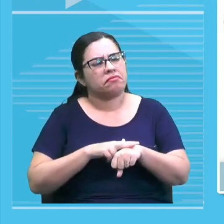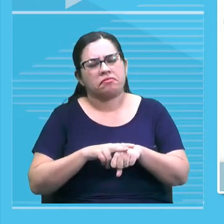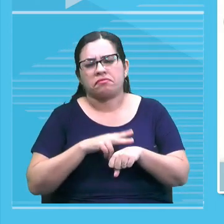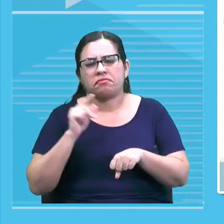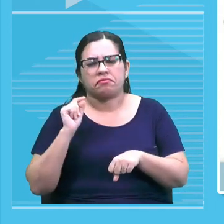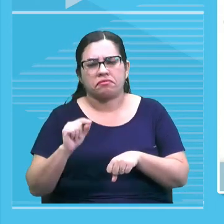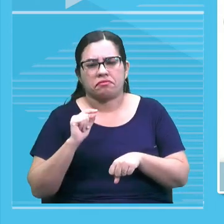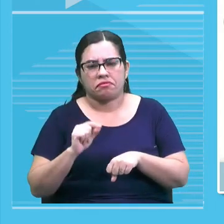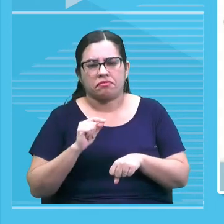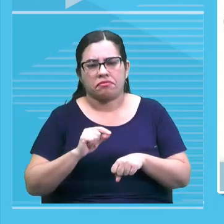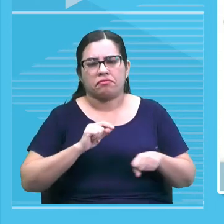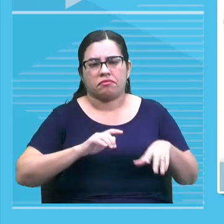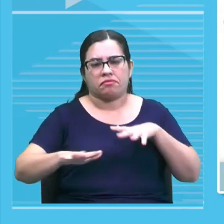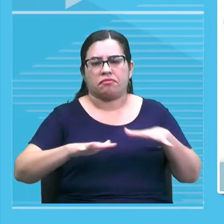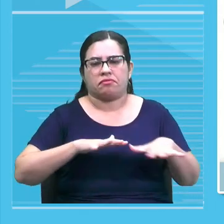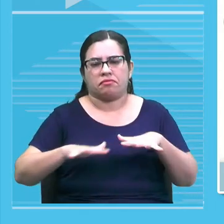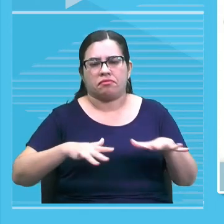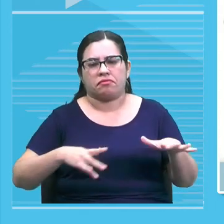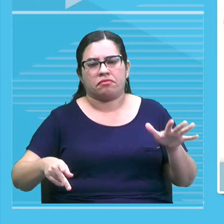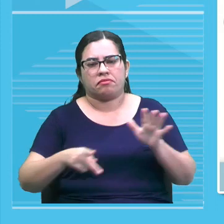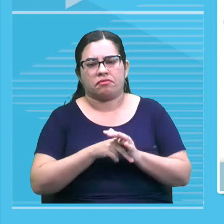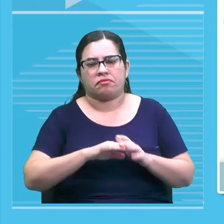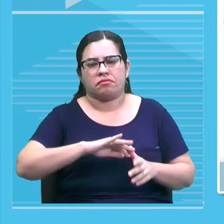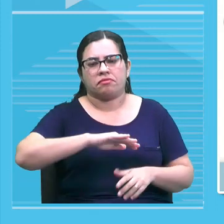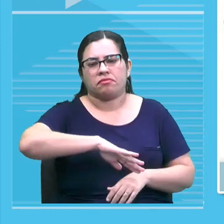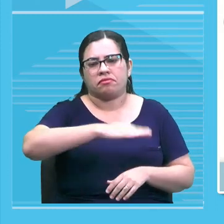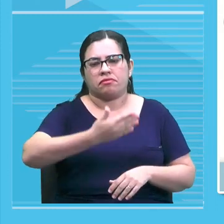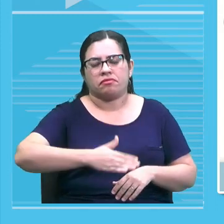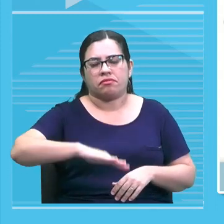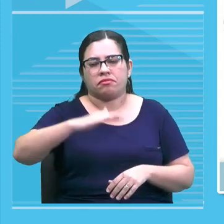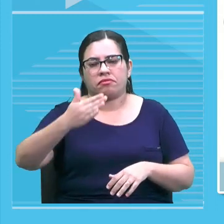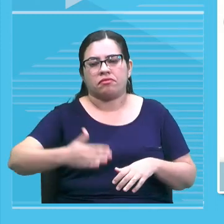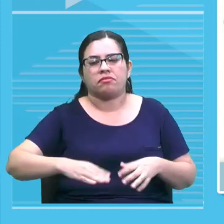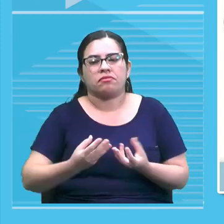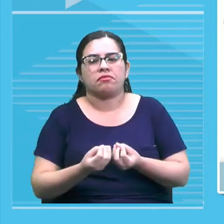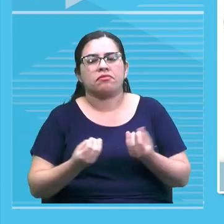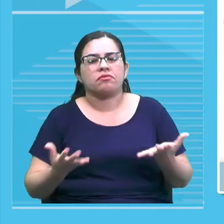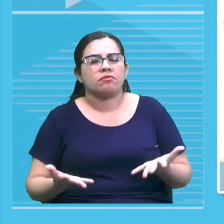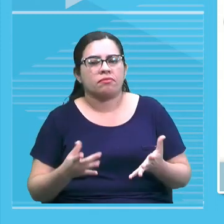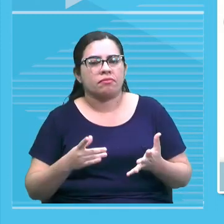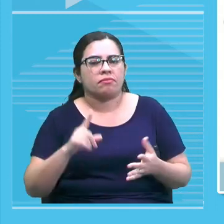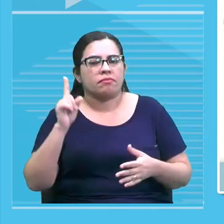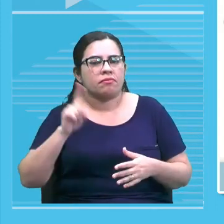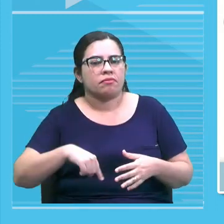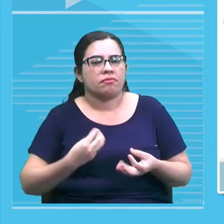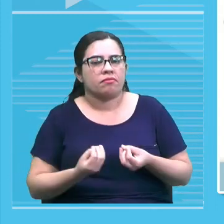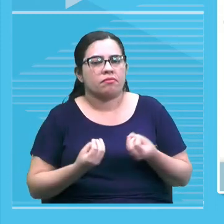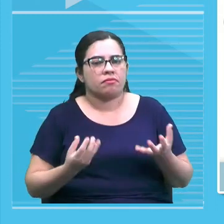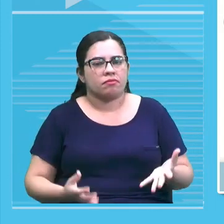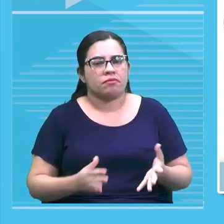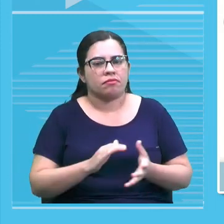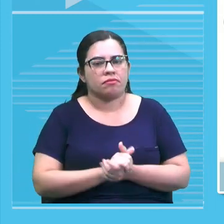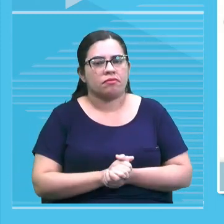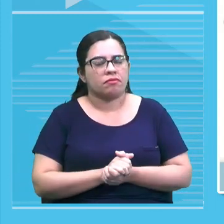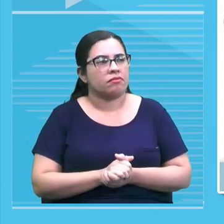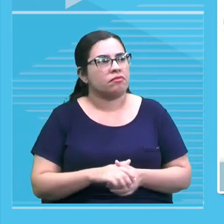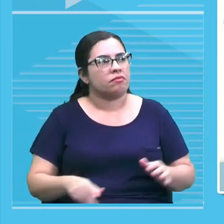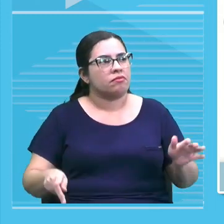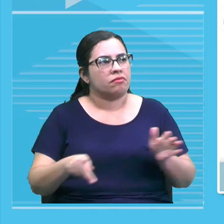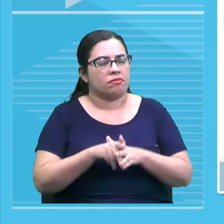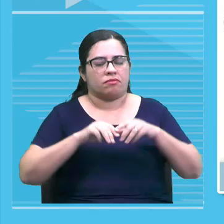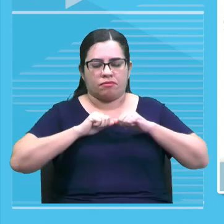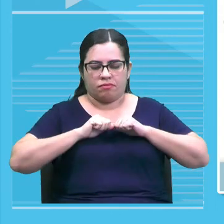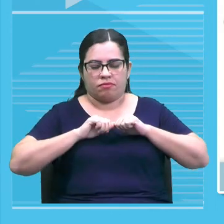o movimento da onda você vai considerar que é a propagação dela